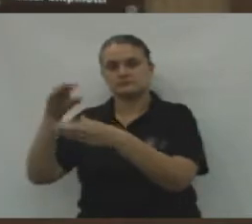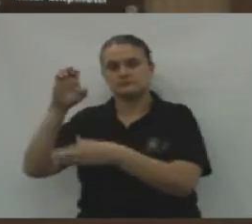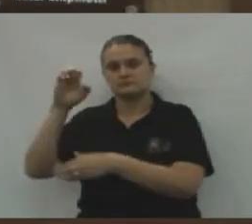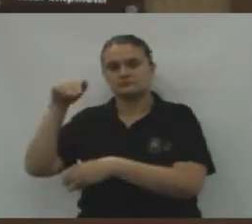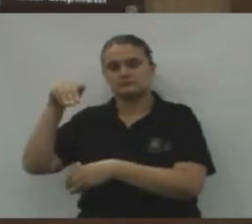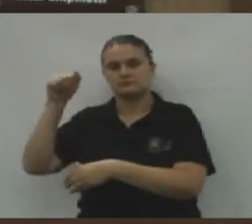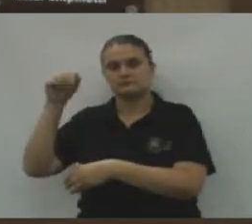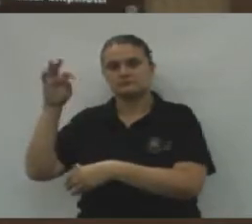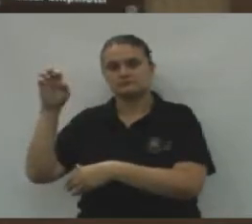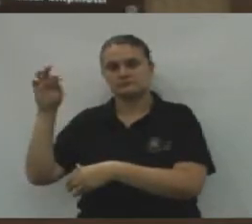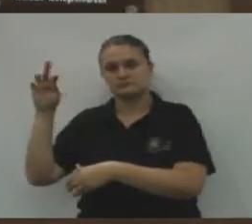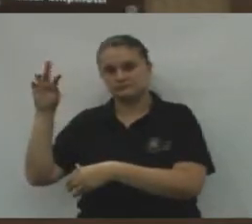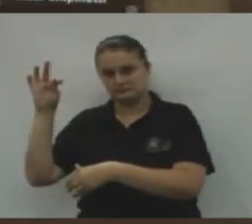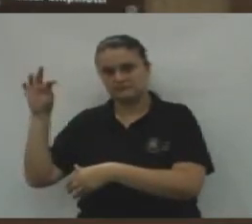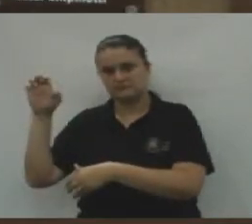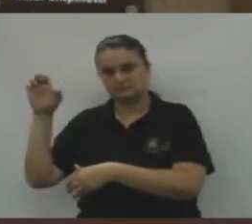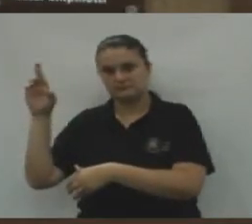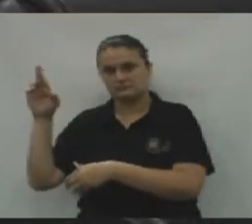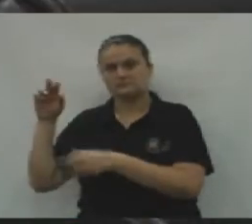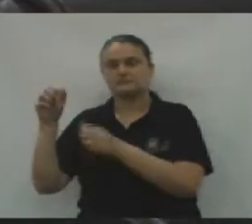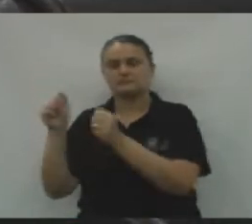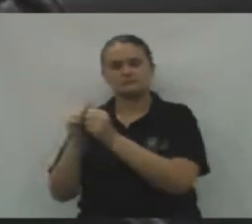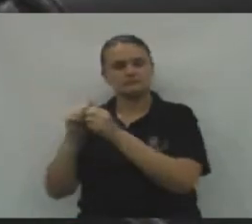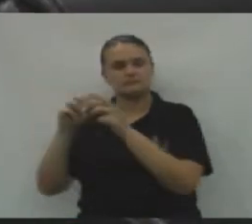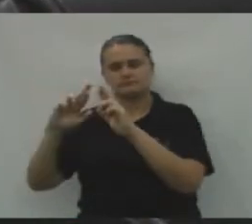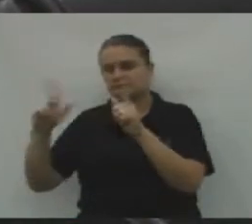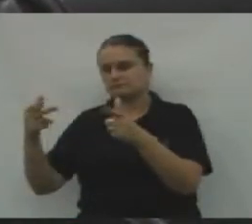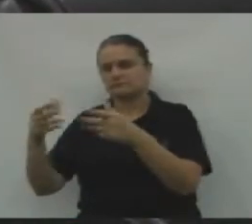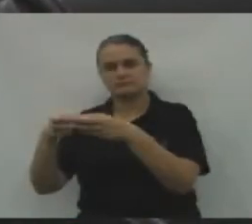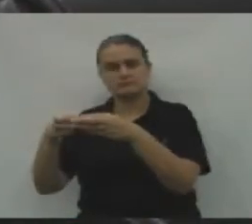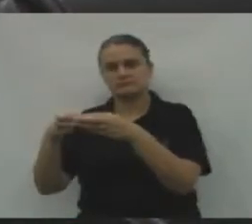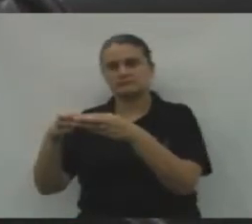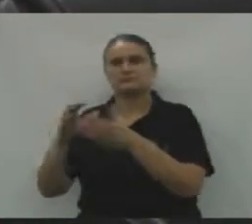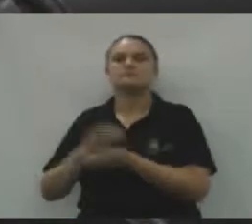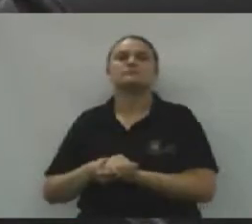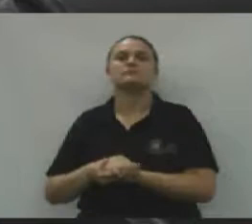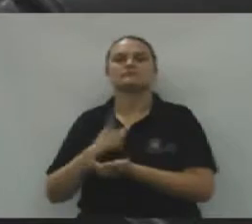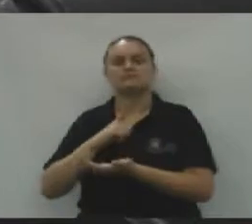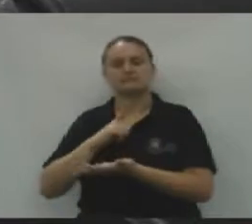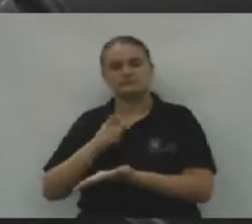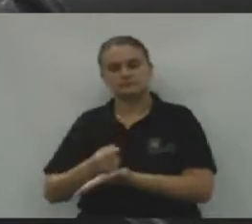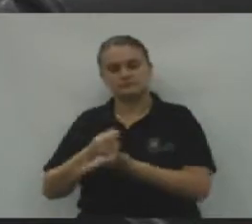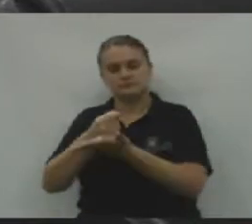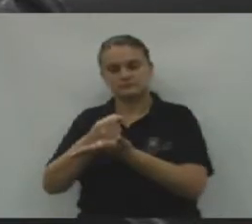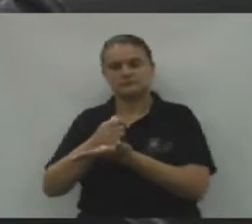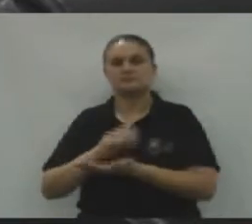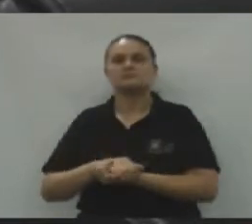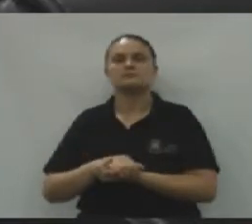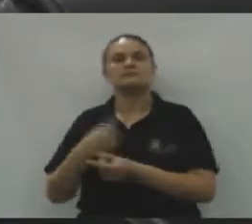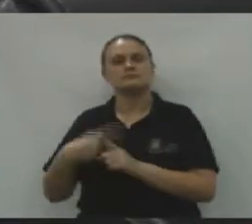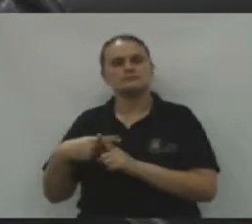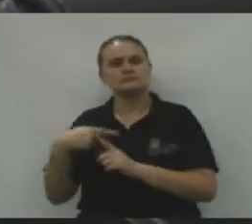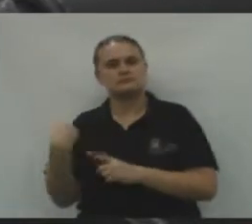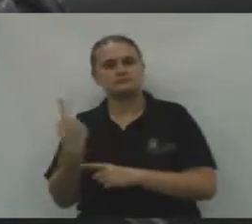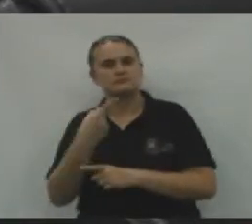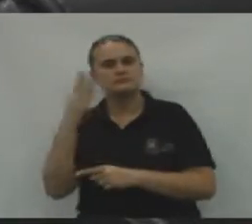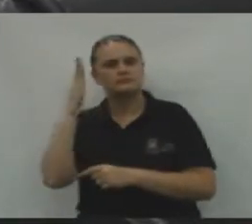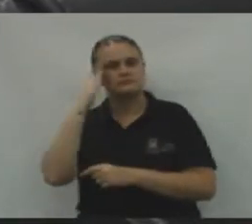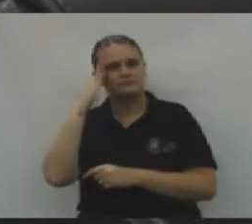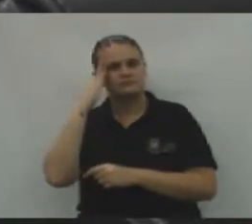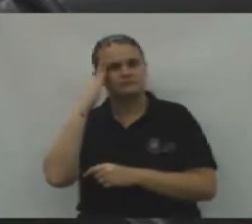Familiar Rural, como se colocou aqui, o Instituto Federal, e toda essa rede que dá sustentação. Porque nós sabemos